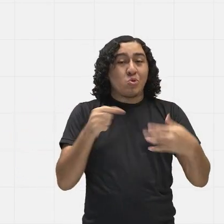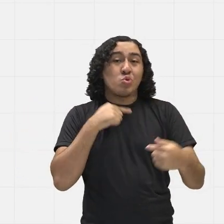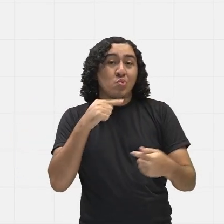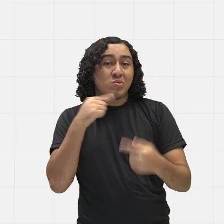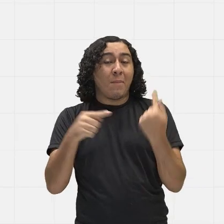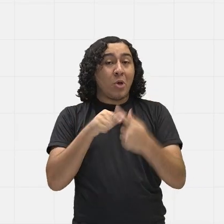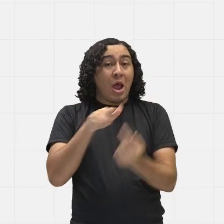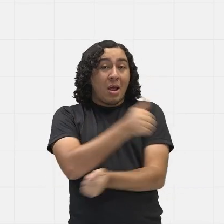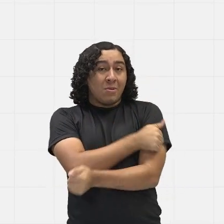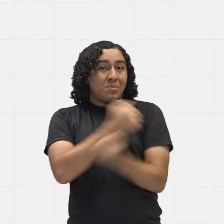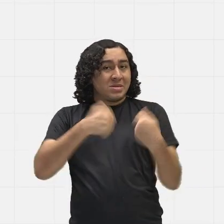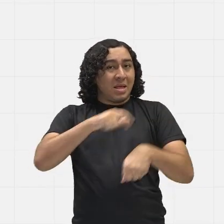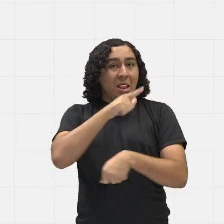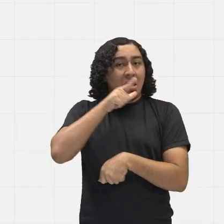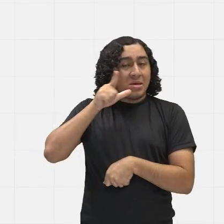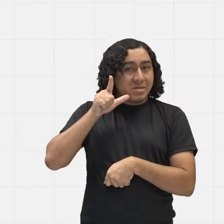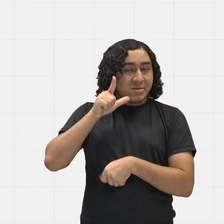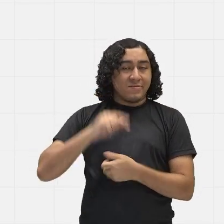têm que merendar.